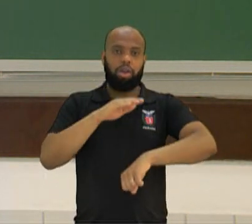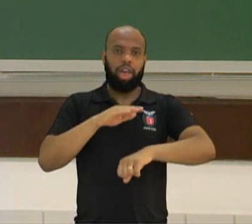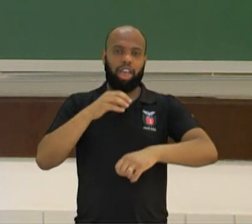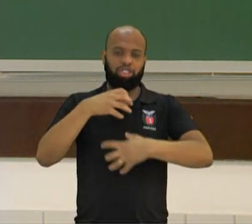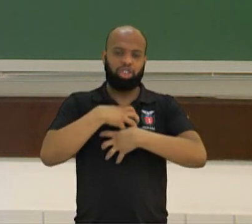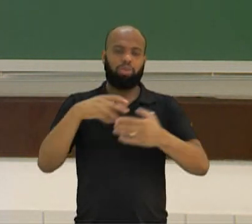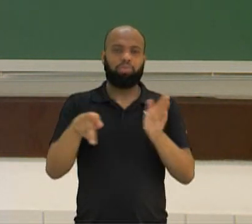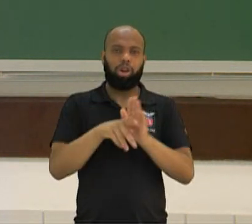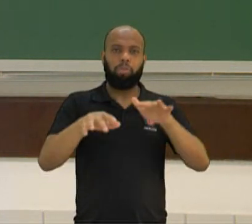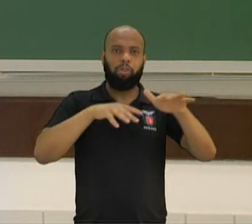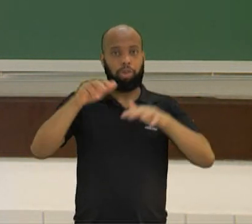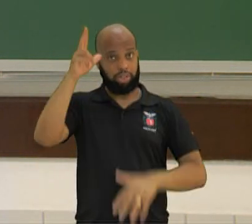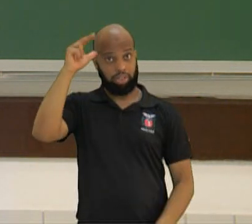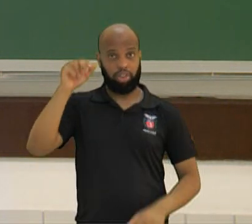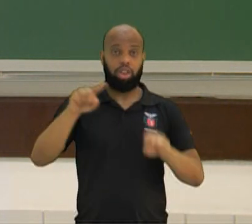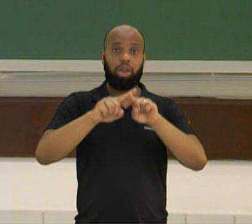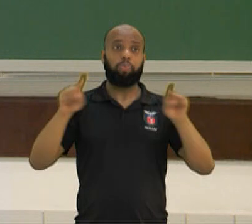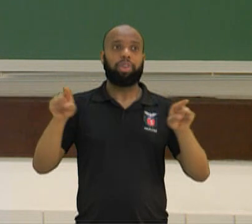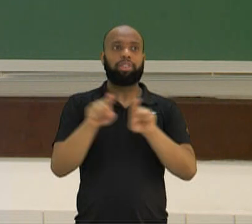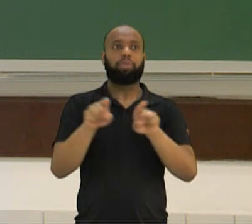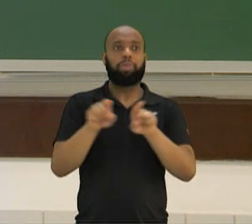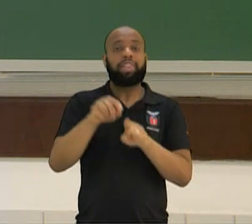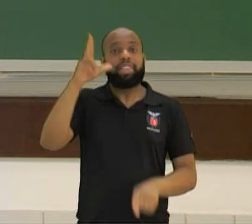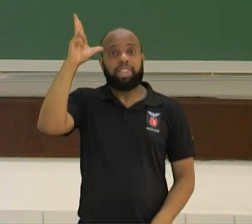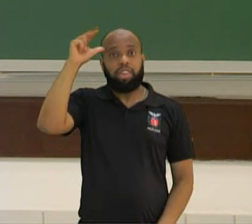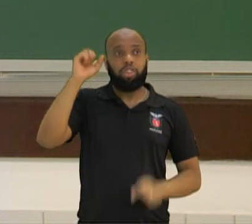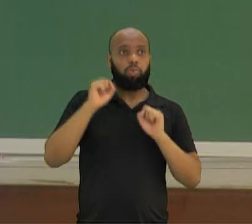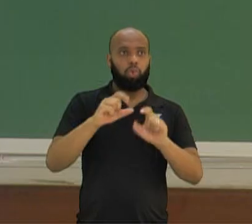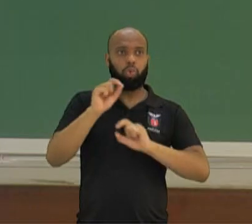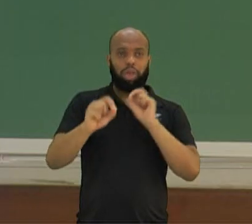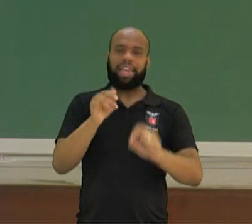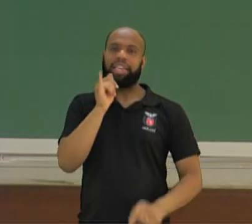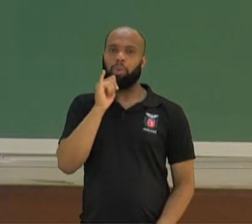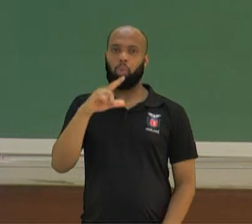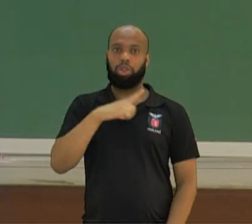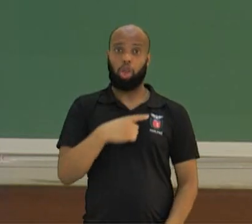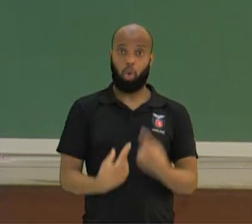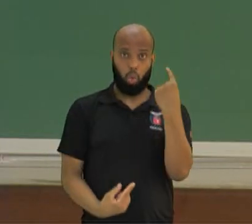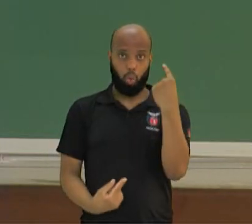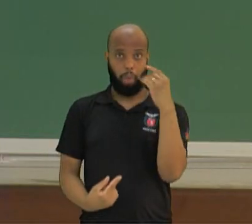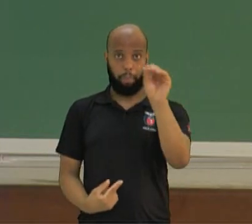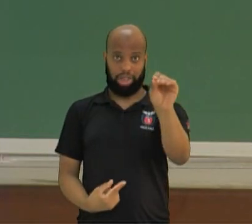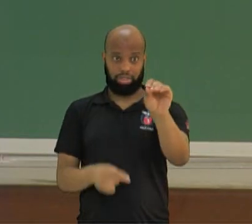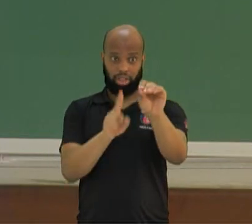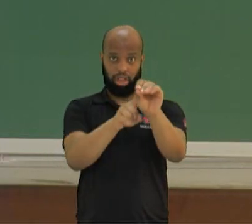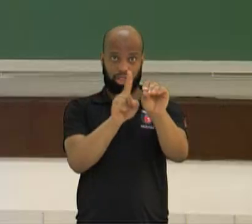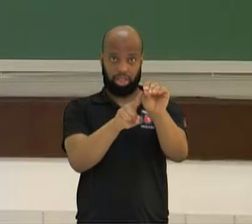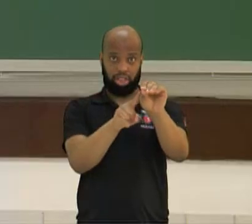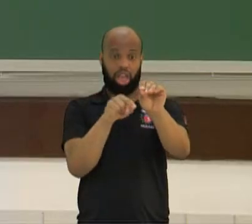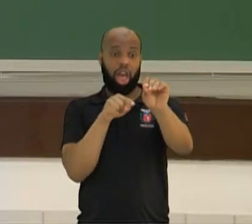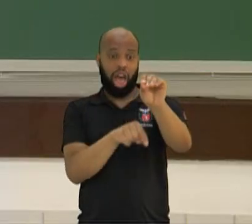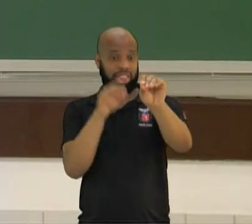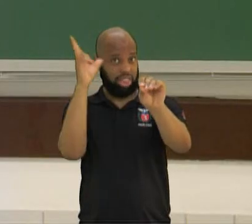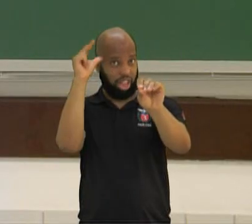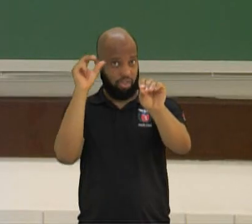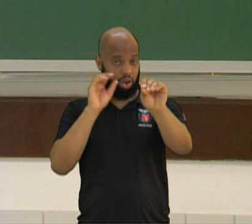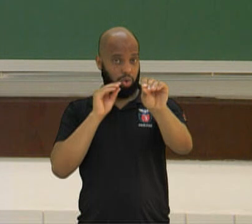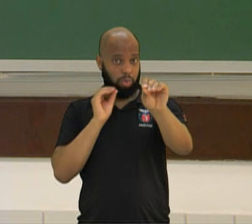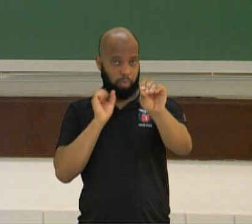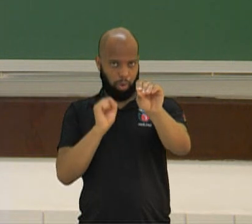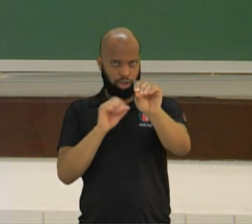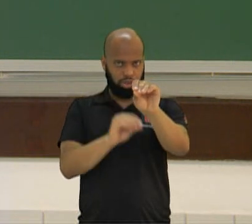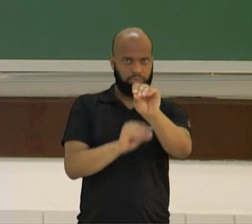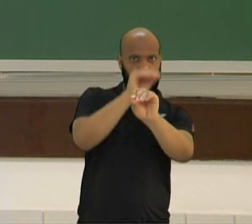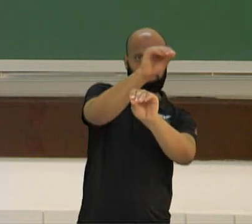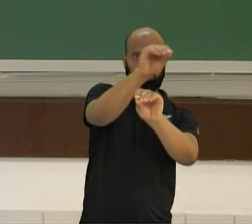cavalo faz. Mas além disso, o cavalo ele pode saltar sobre as demais peças. É isso mesmo, o cavalo ele pode saltar sobre as peças que